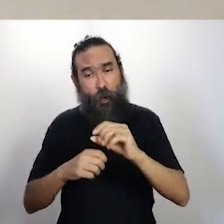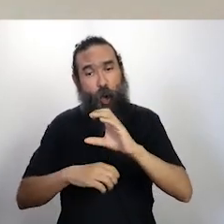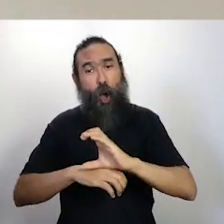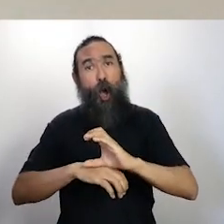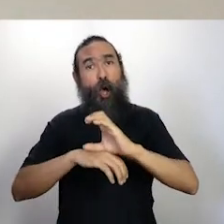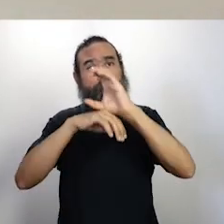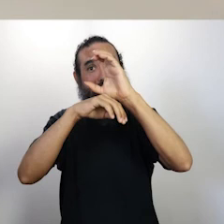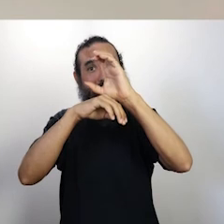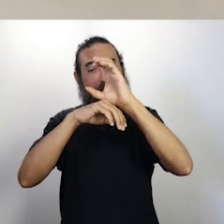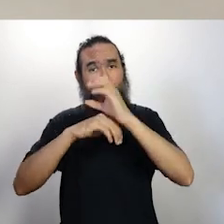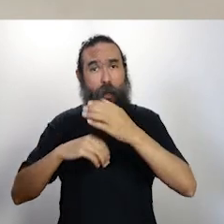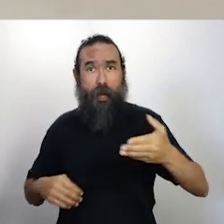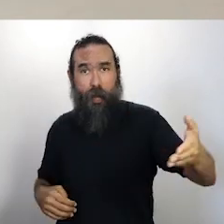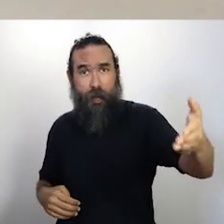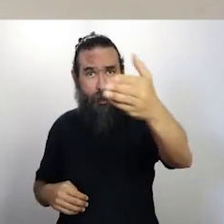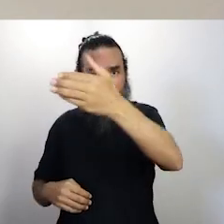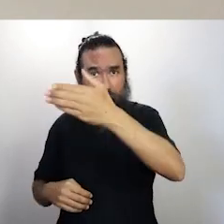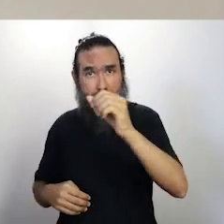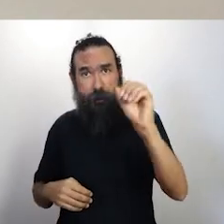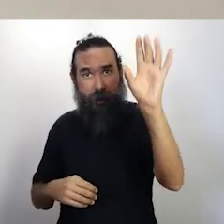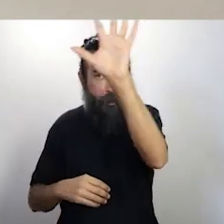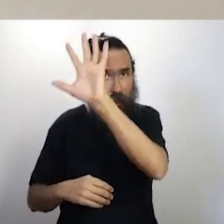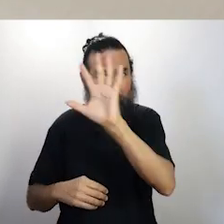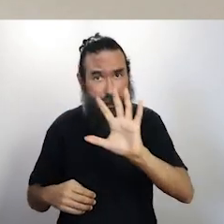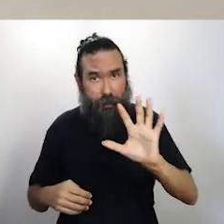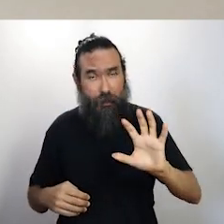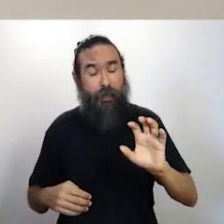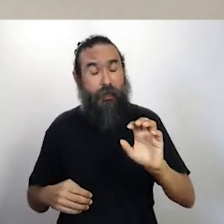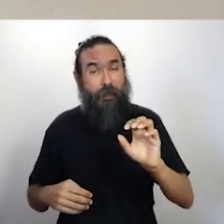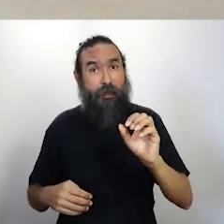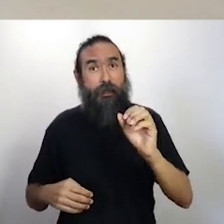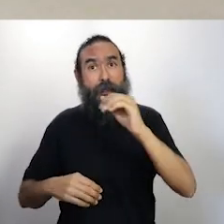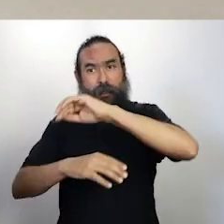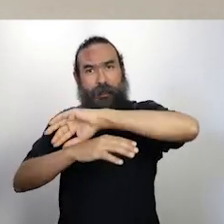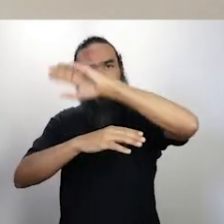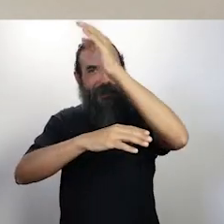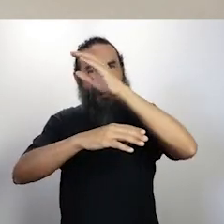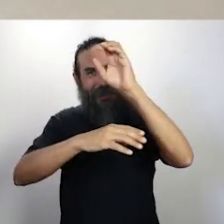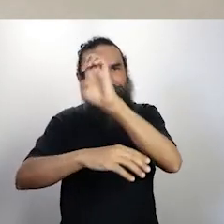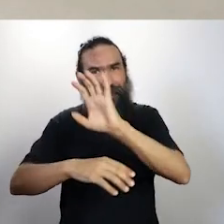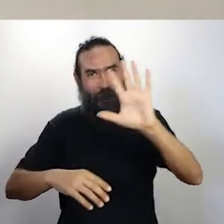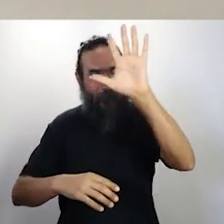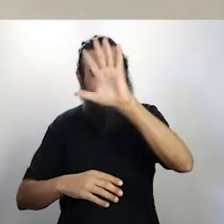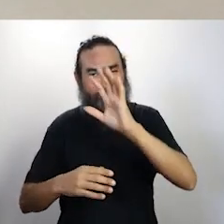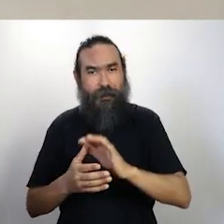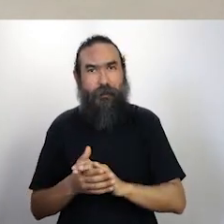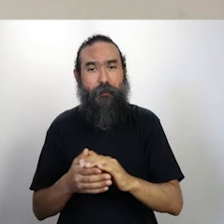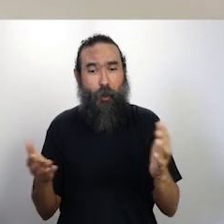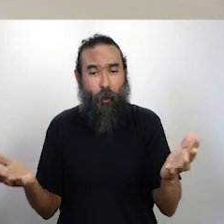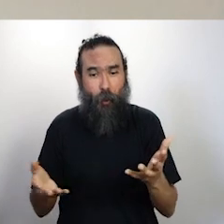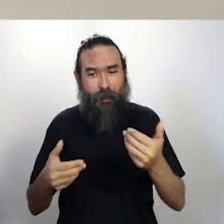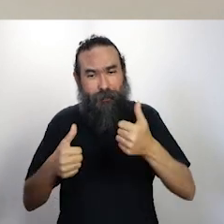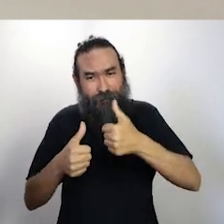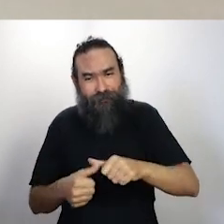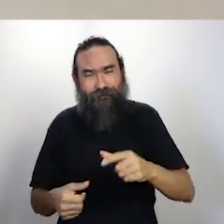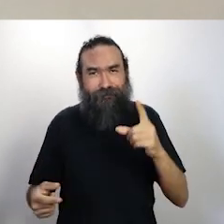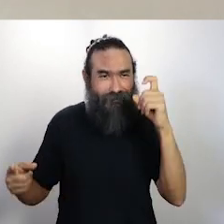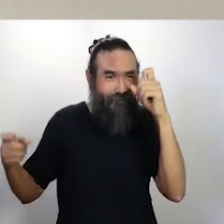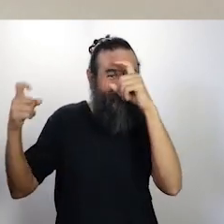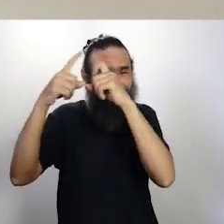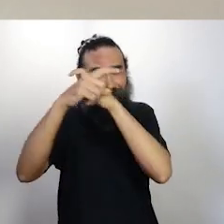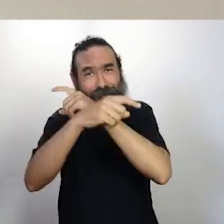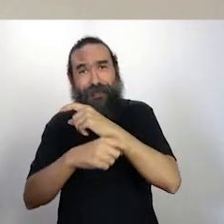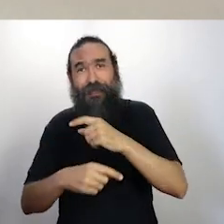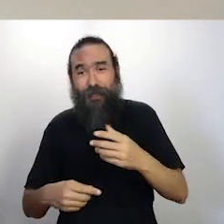de cultura da chapada e acho que a gente está num momento muito delicado muito importante para a gente trabalhar